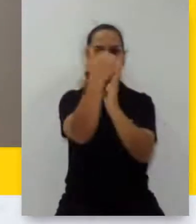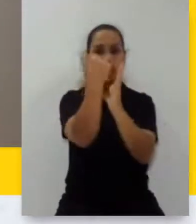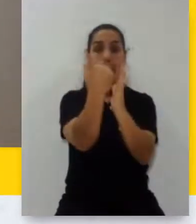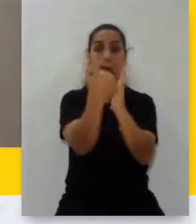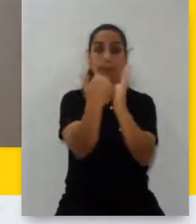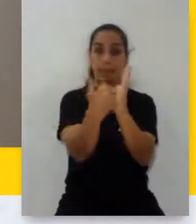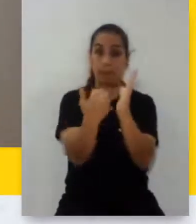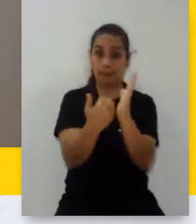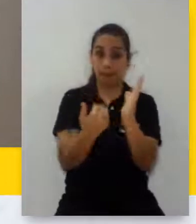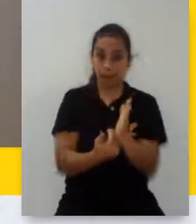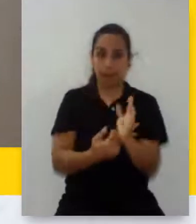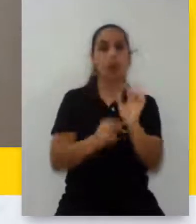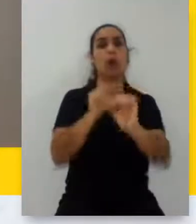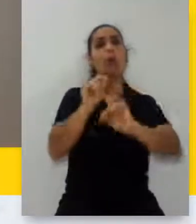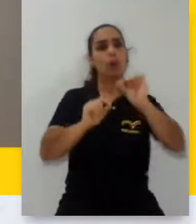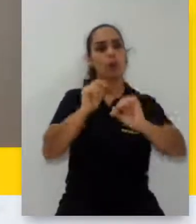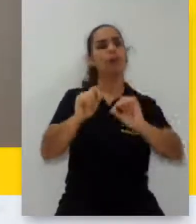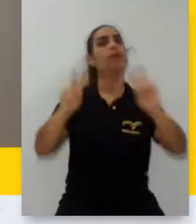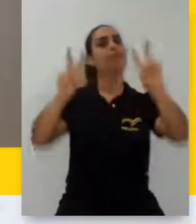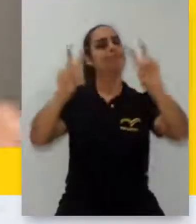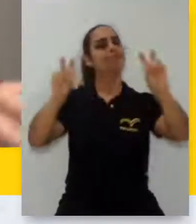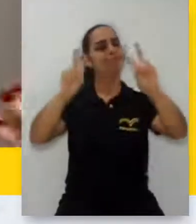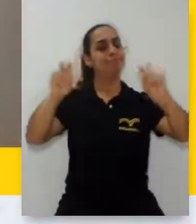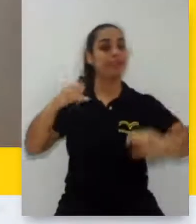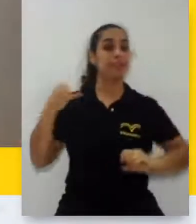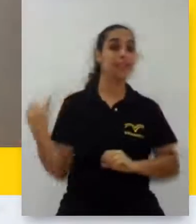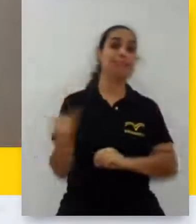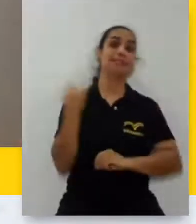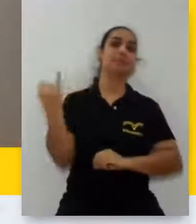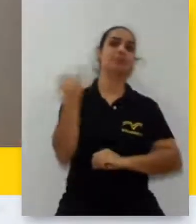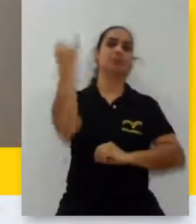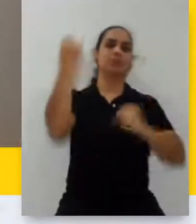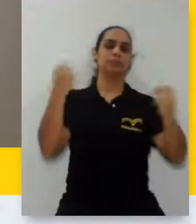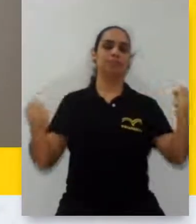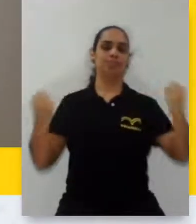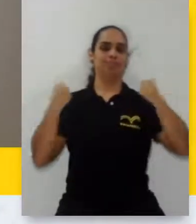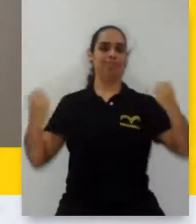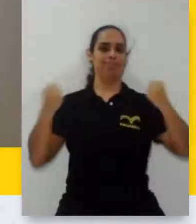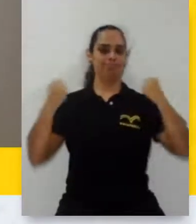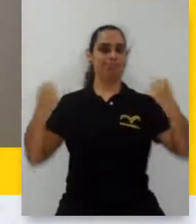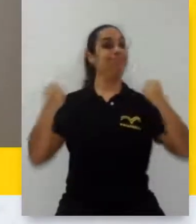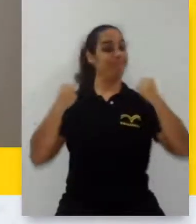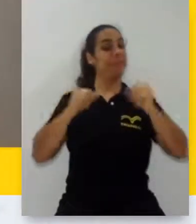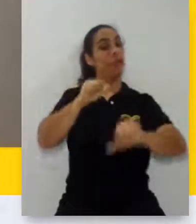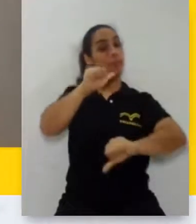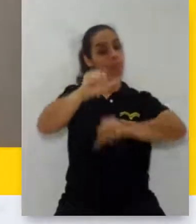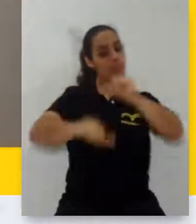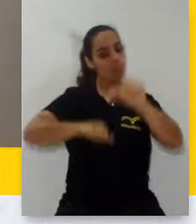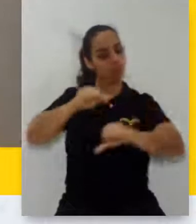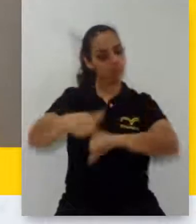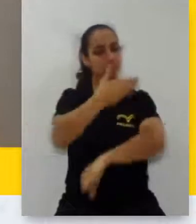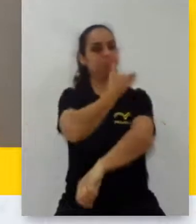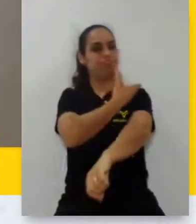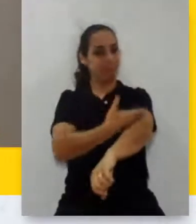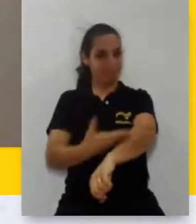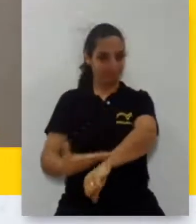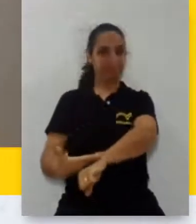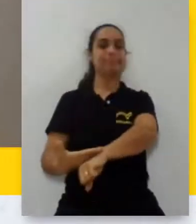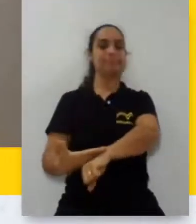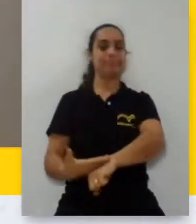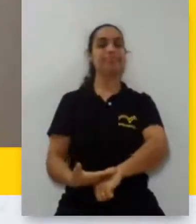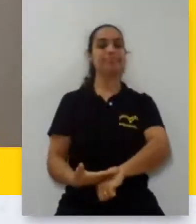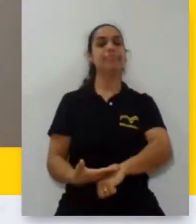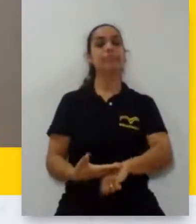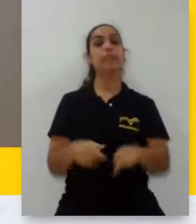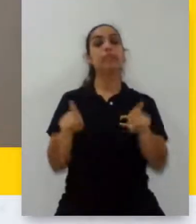dessa importância do exercício físico para as mudanças, né, de hábitos. E muitas vezes essa mudança